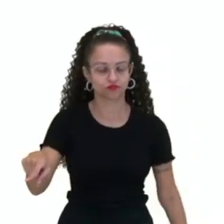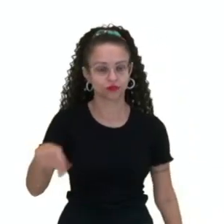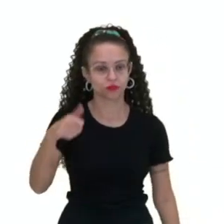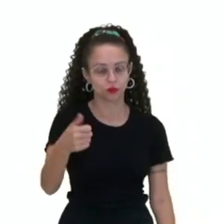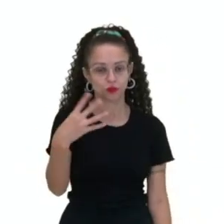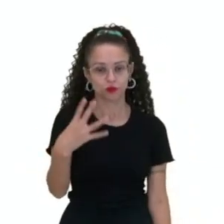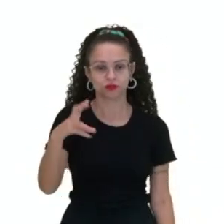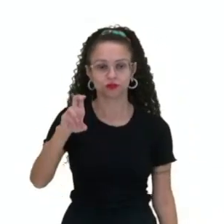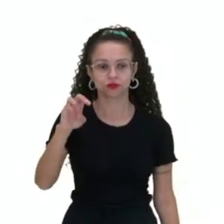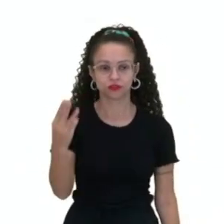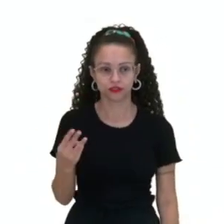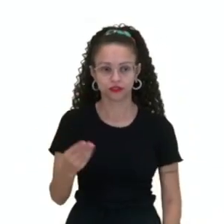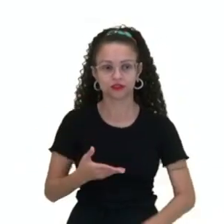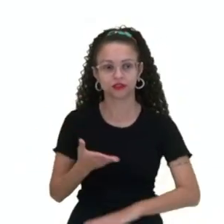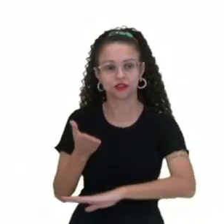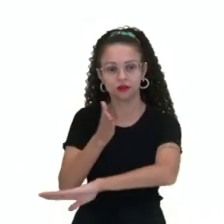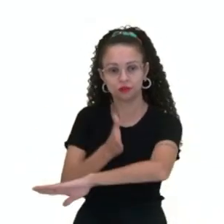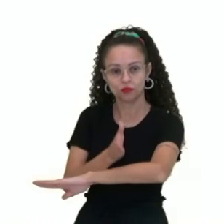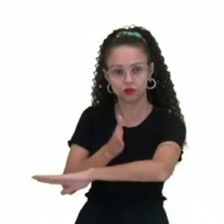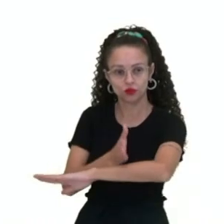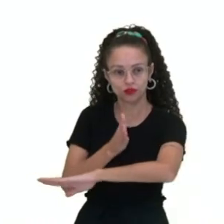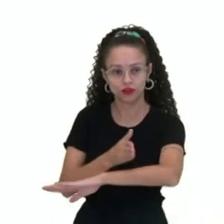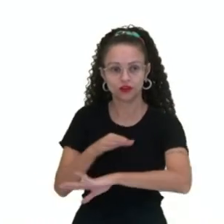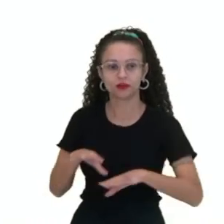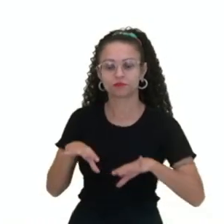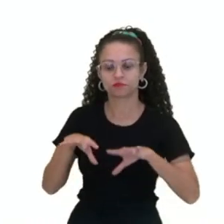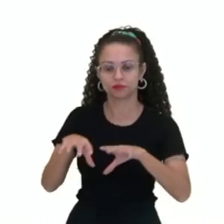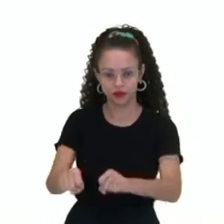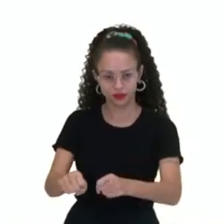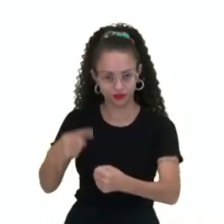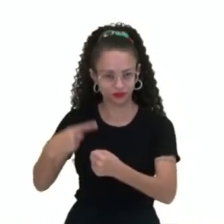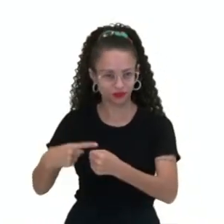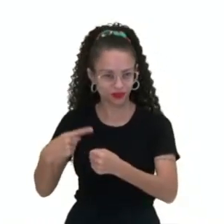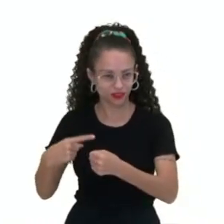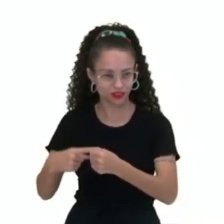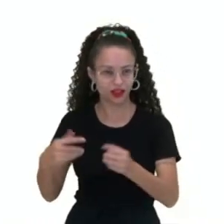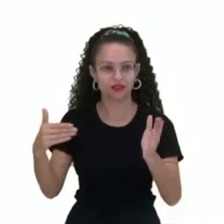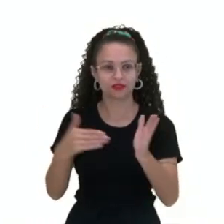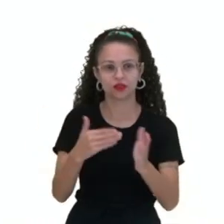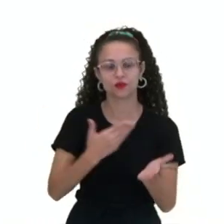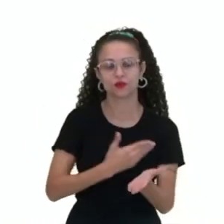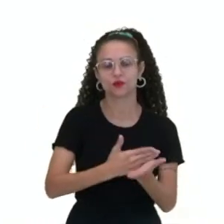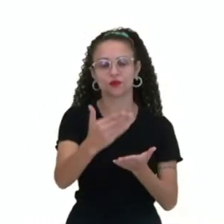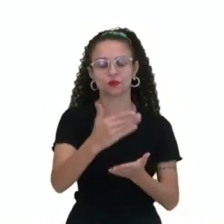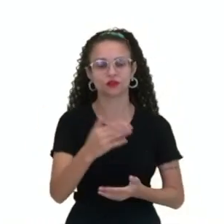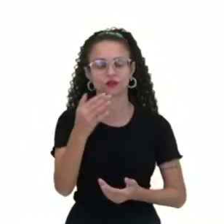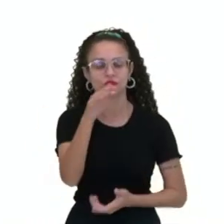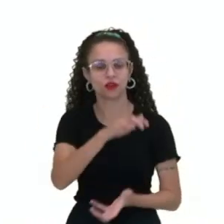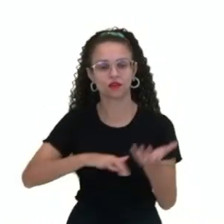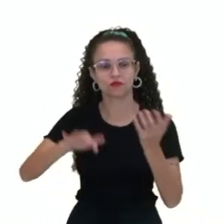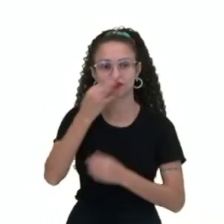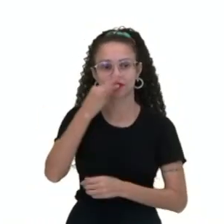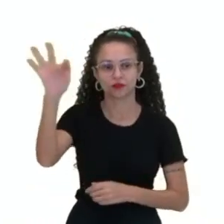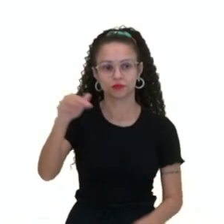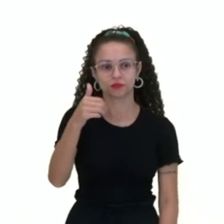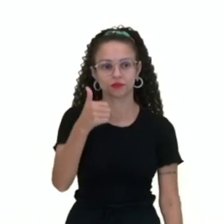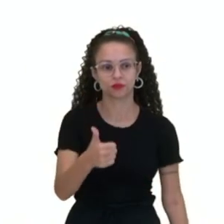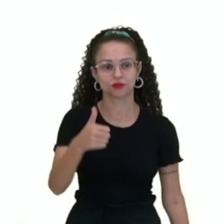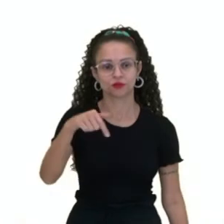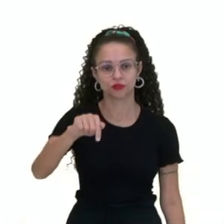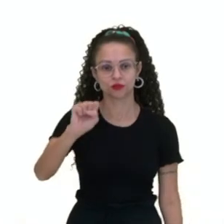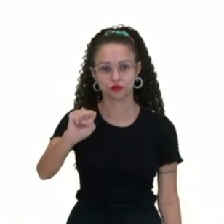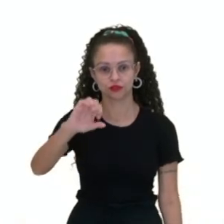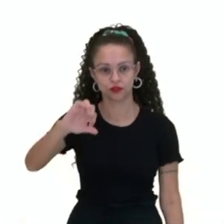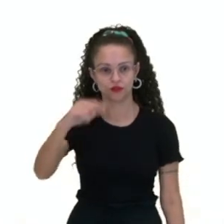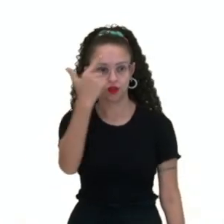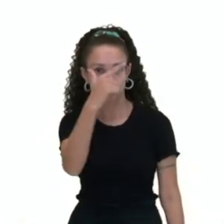1453. A Idade Moderna é o período compreendido entre a tomada de Constantinopla pelos turcos, até o início da Revolução Francesa, em 1789. E o último